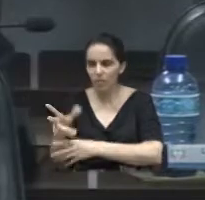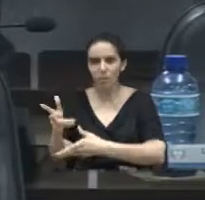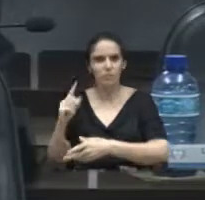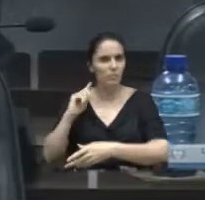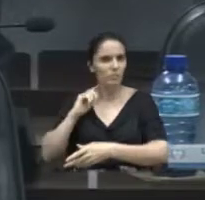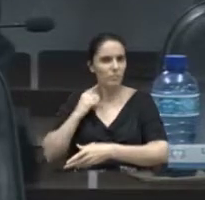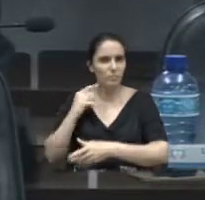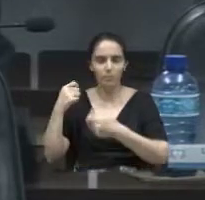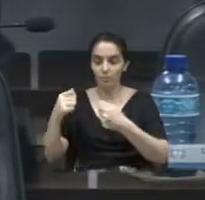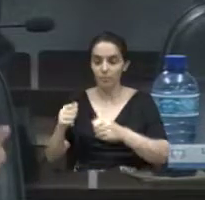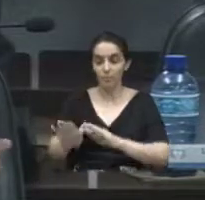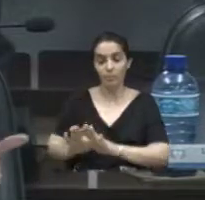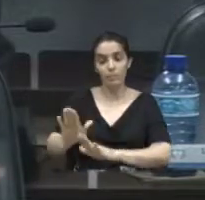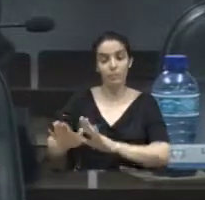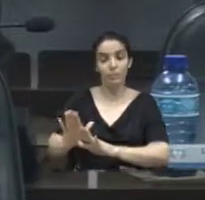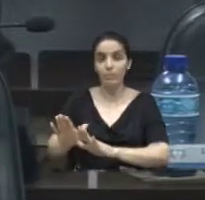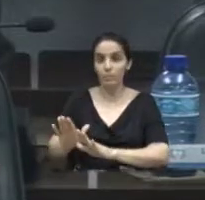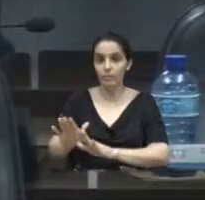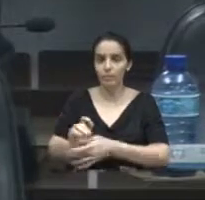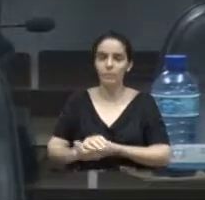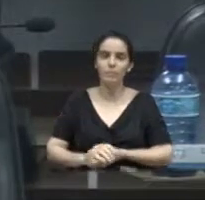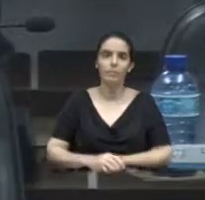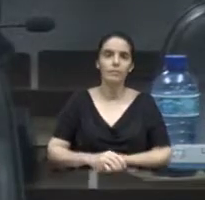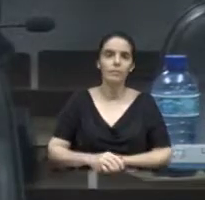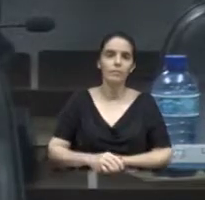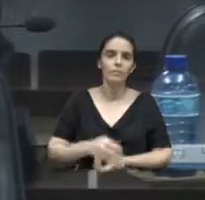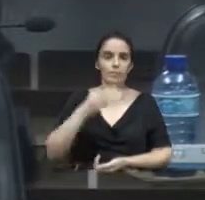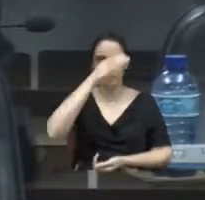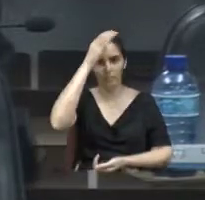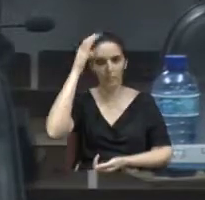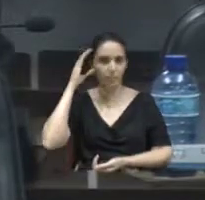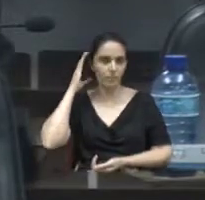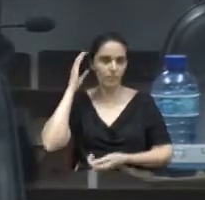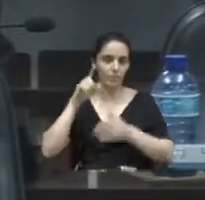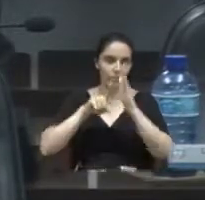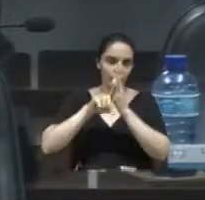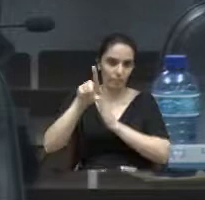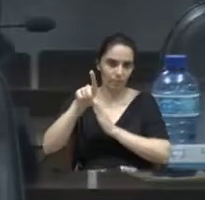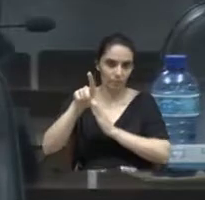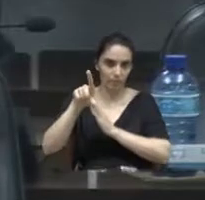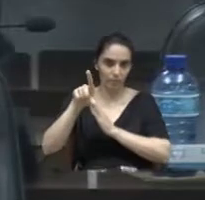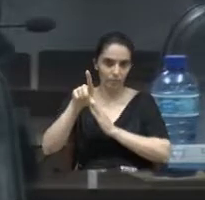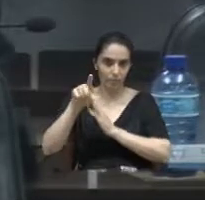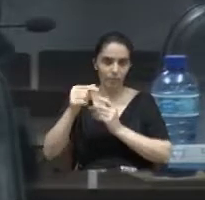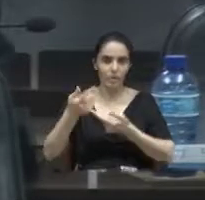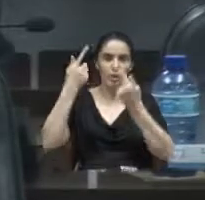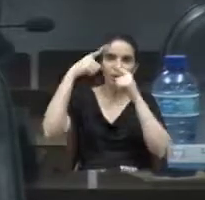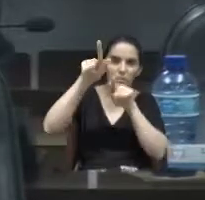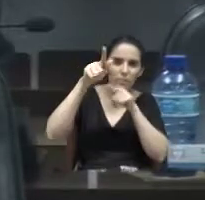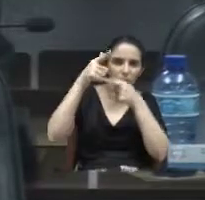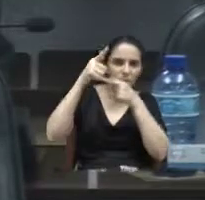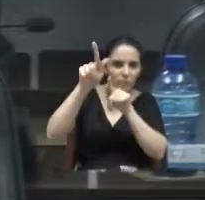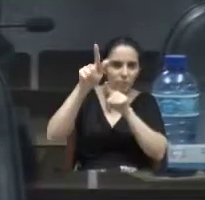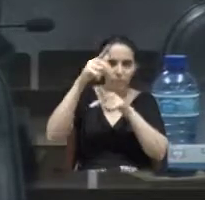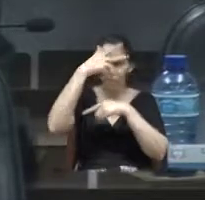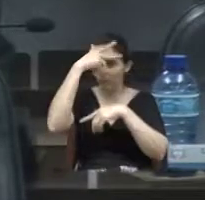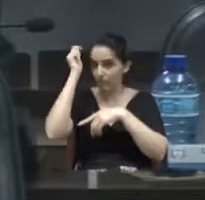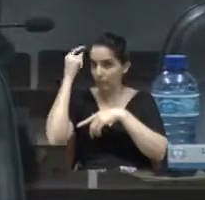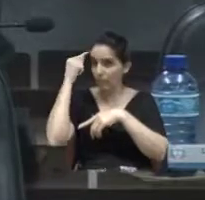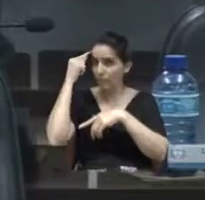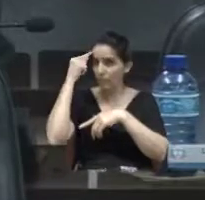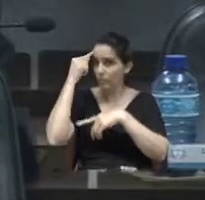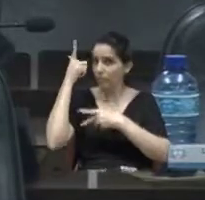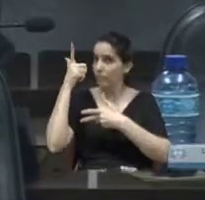ambiental. Então, fica aqui esse requerimento, no intuito de provocar o executivo para que se pense